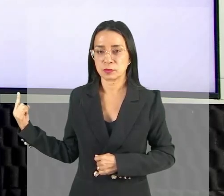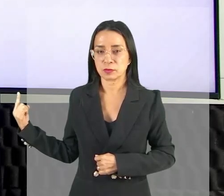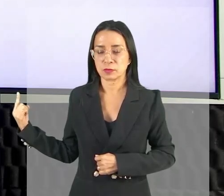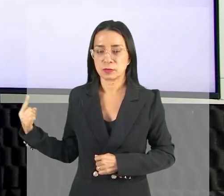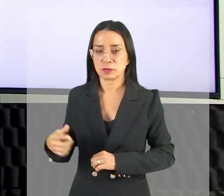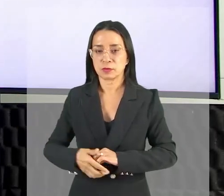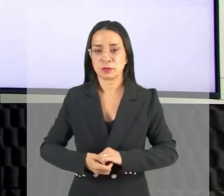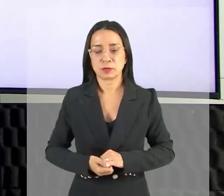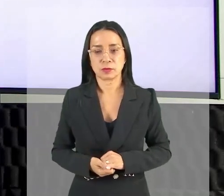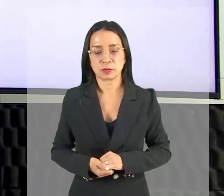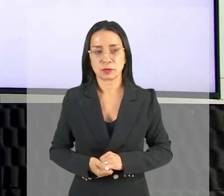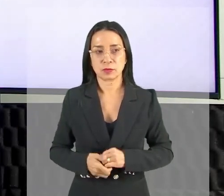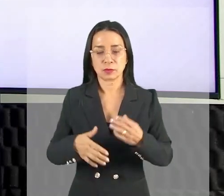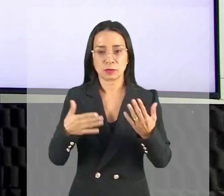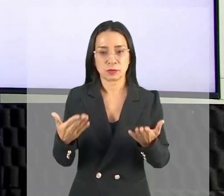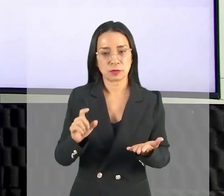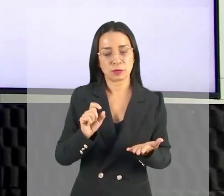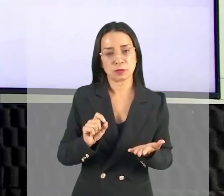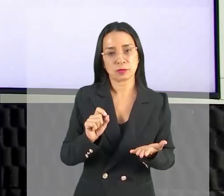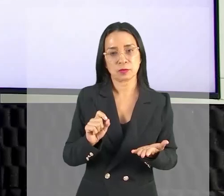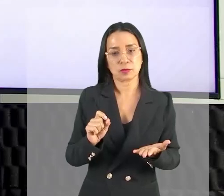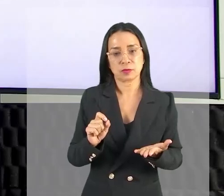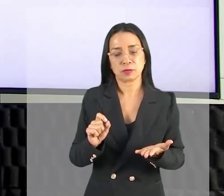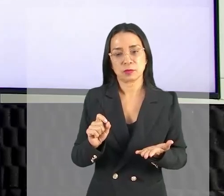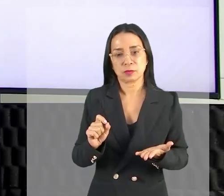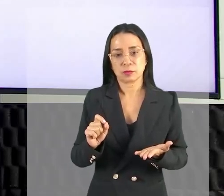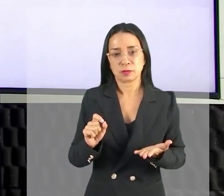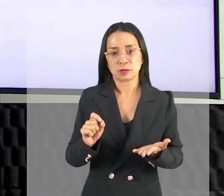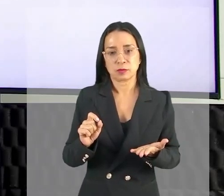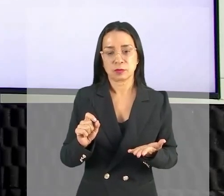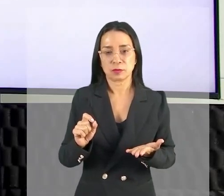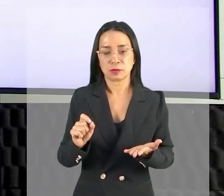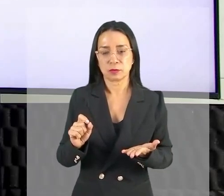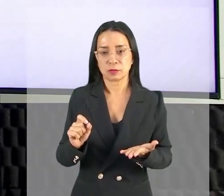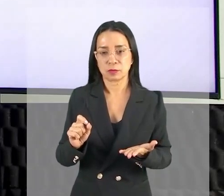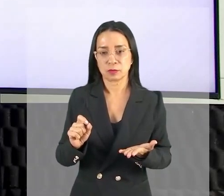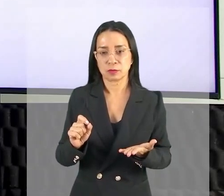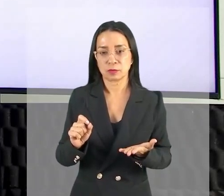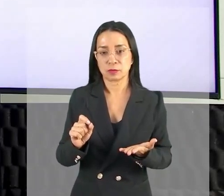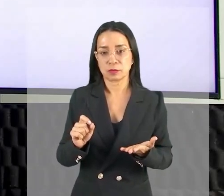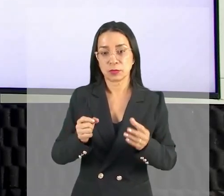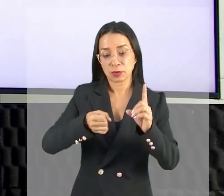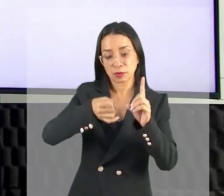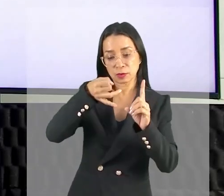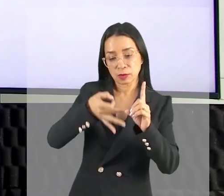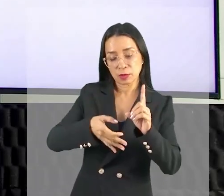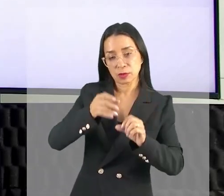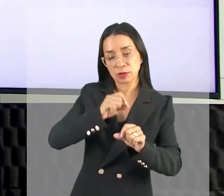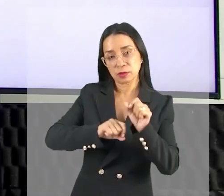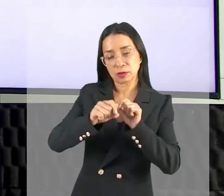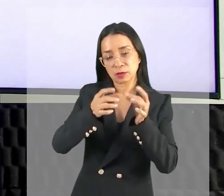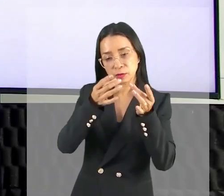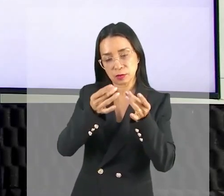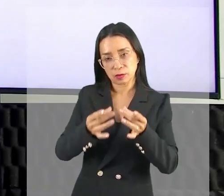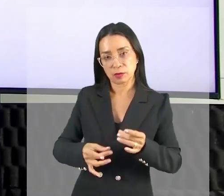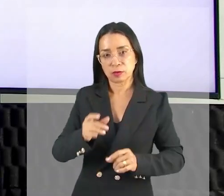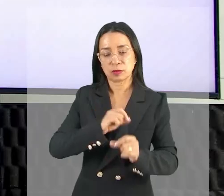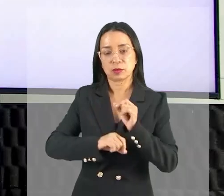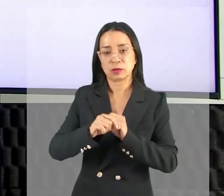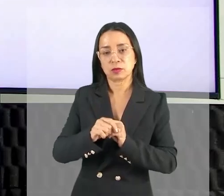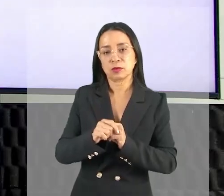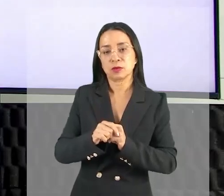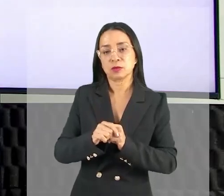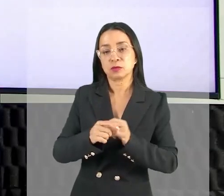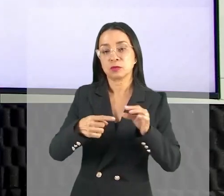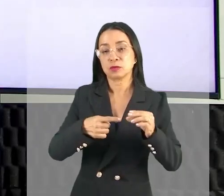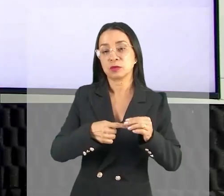duas formas. Então, é uma descrição aqui dos protozoários, né? Que você vê que tem uma plasticidade